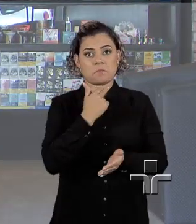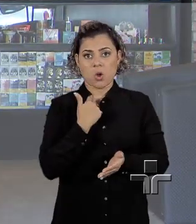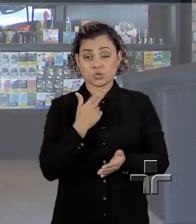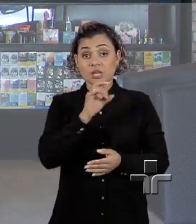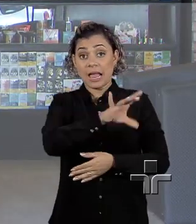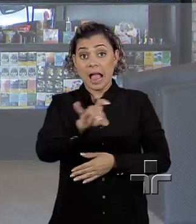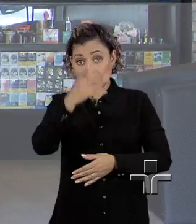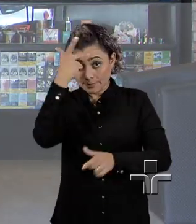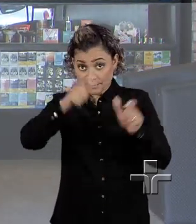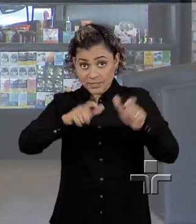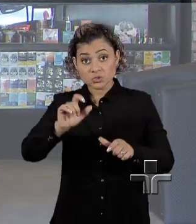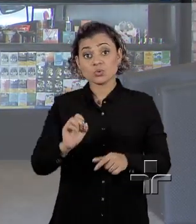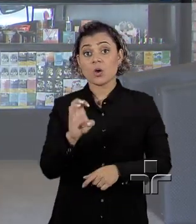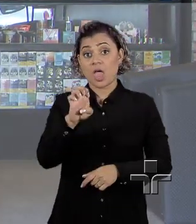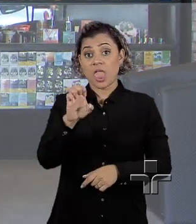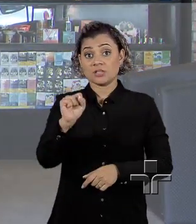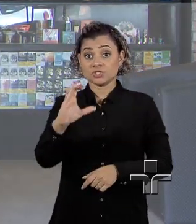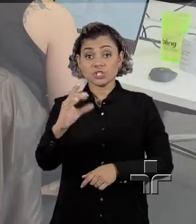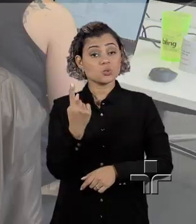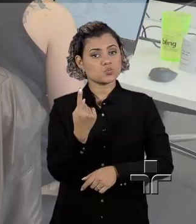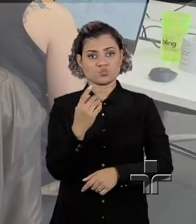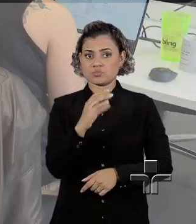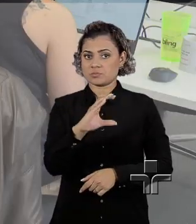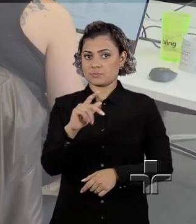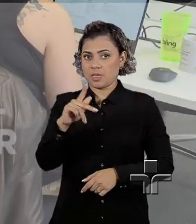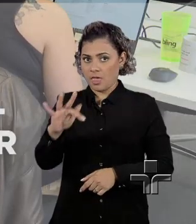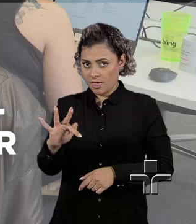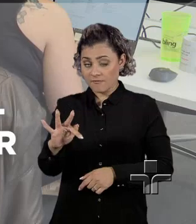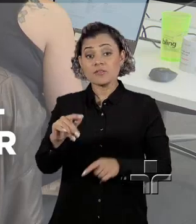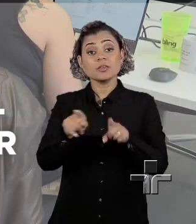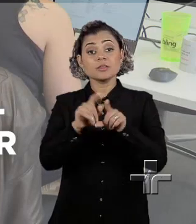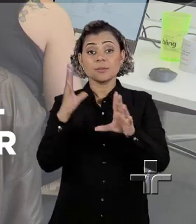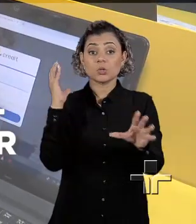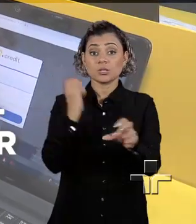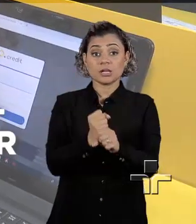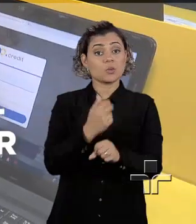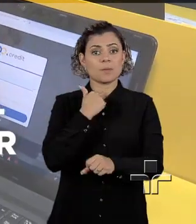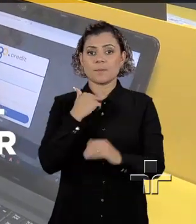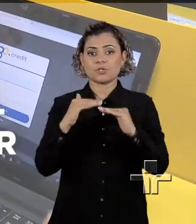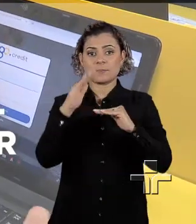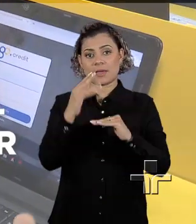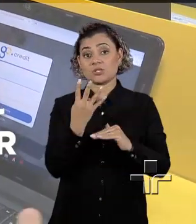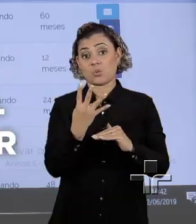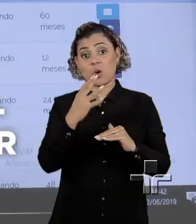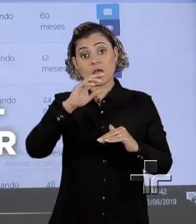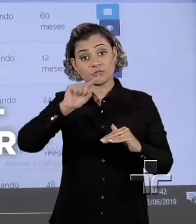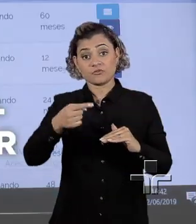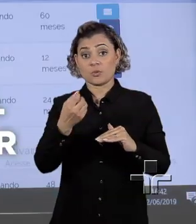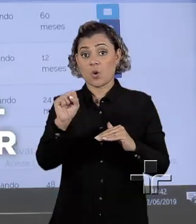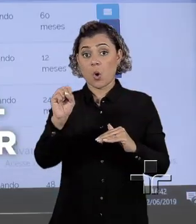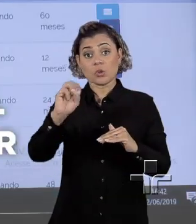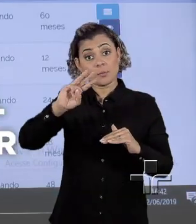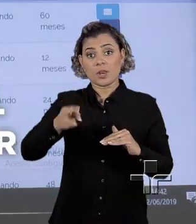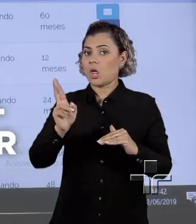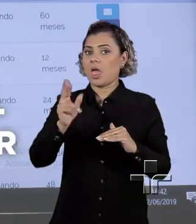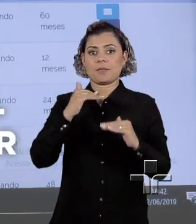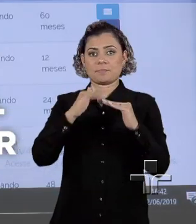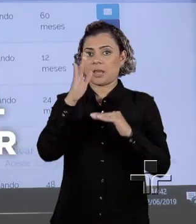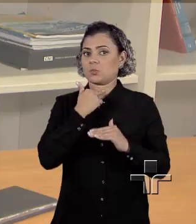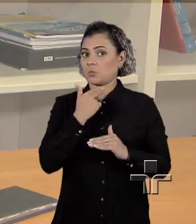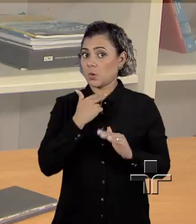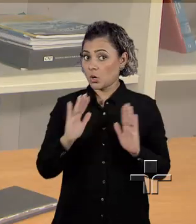pode ter uma ESC vinculada a um CPF, e a receita bruta anual não pode ser superior a 4,8 milhões de